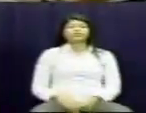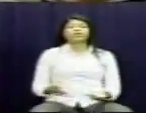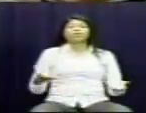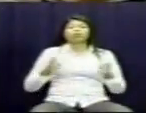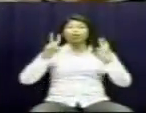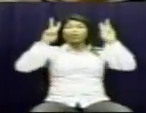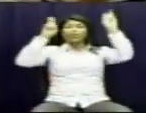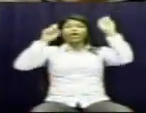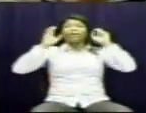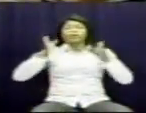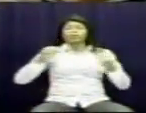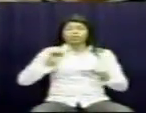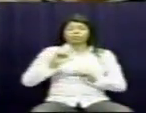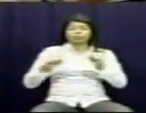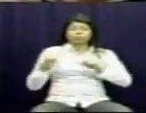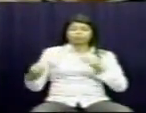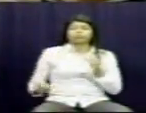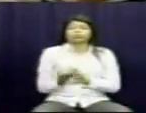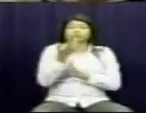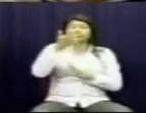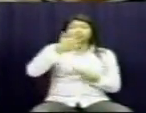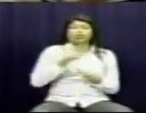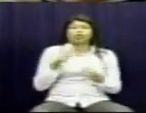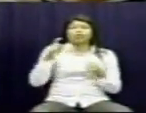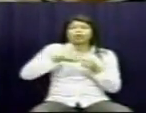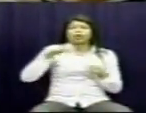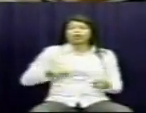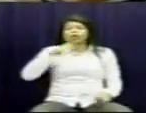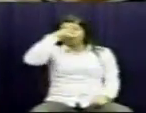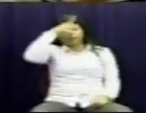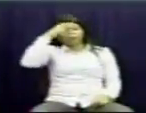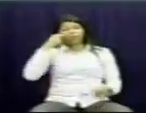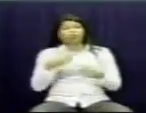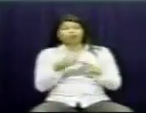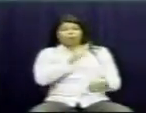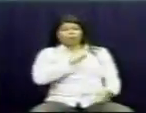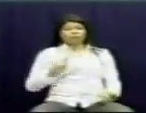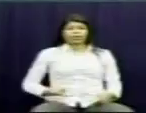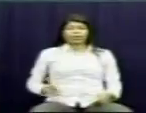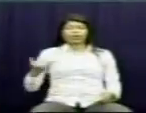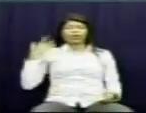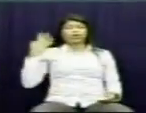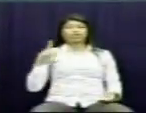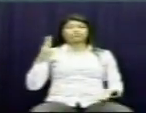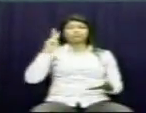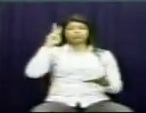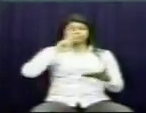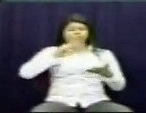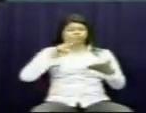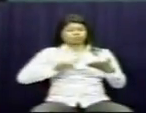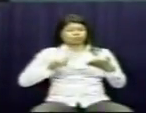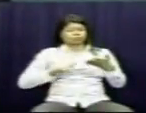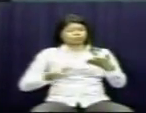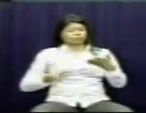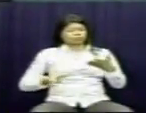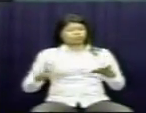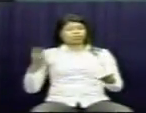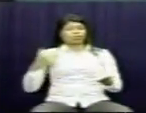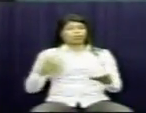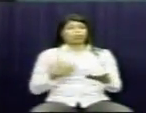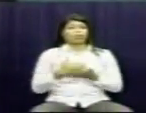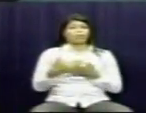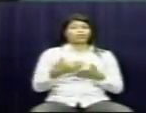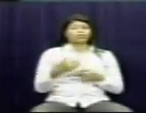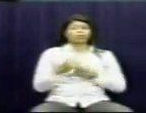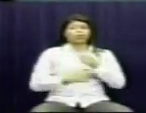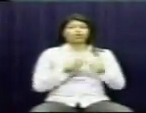Amazonas, porque o governador do estado do Amazonas, na leitura da sua mensagem, na abertura dos trabalhos legislativos do